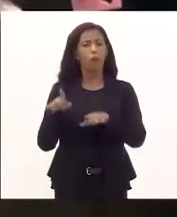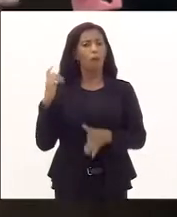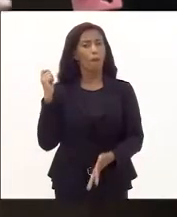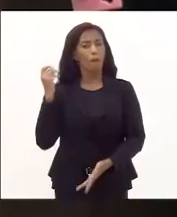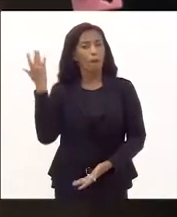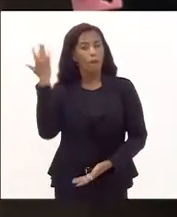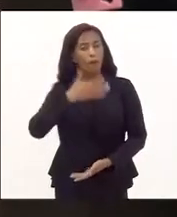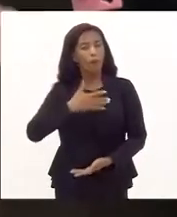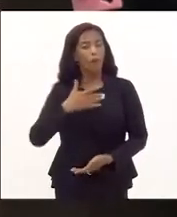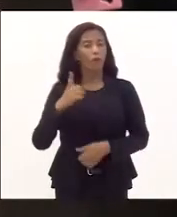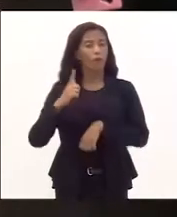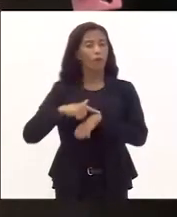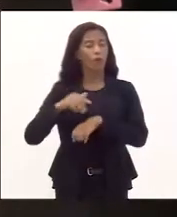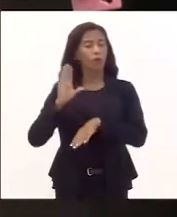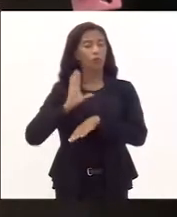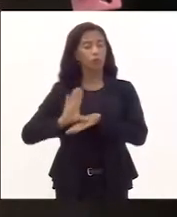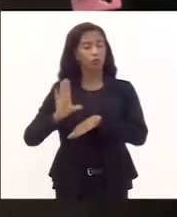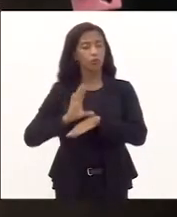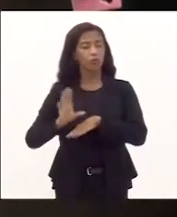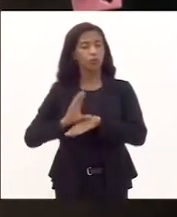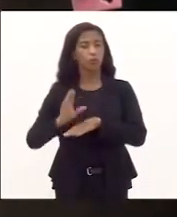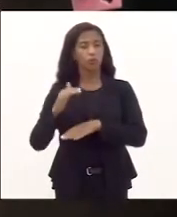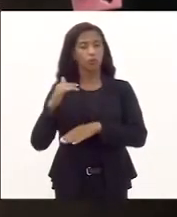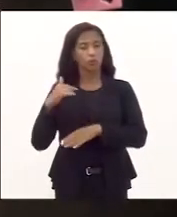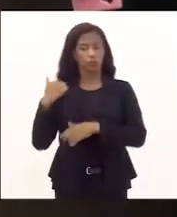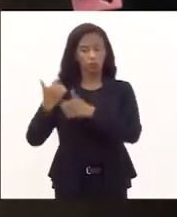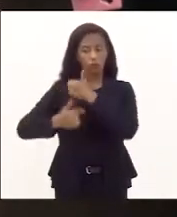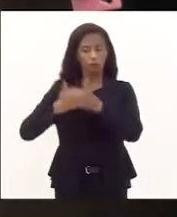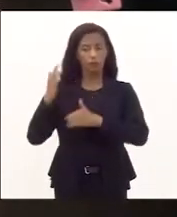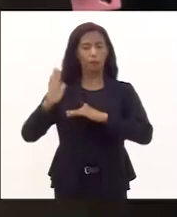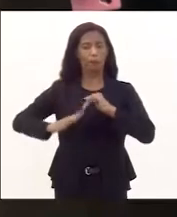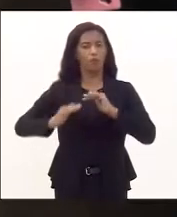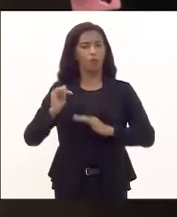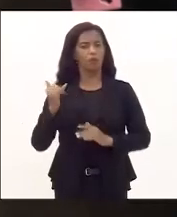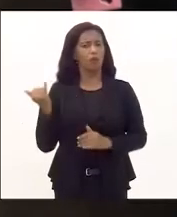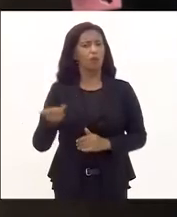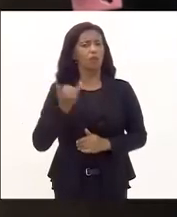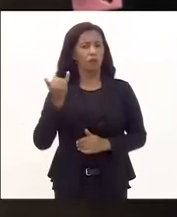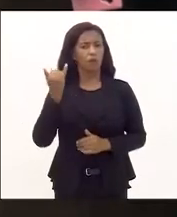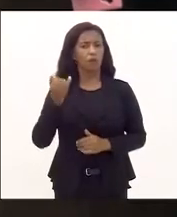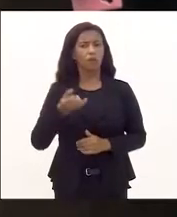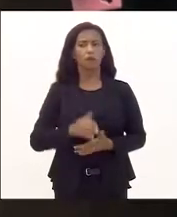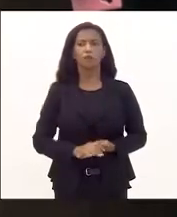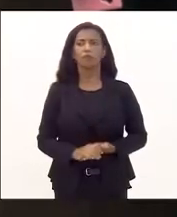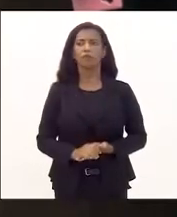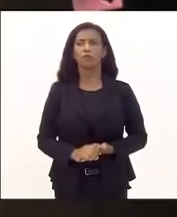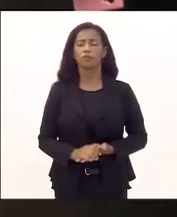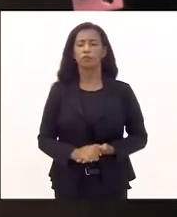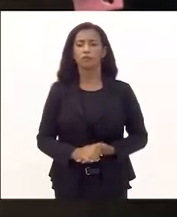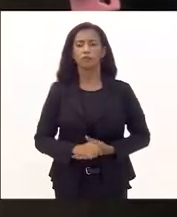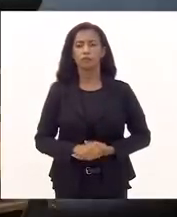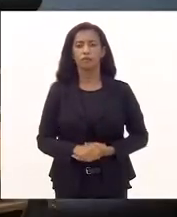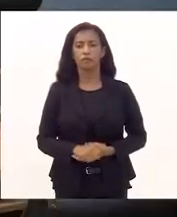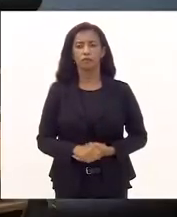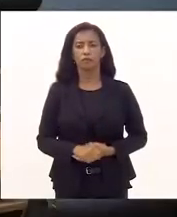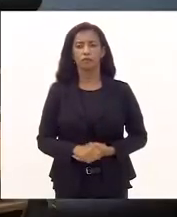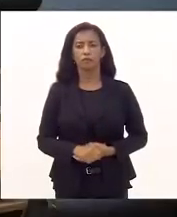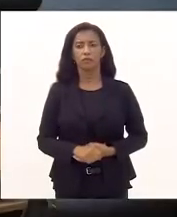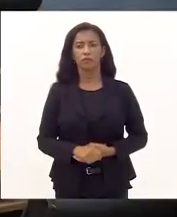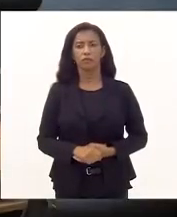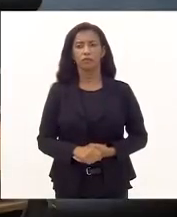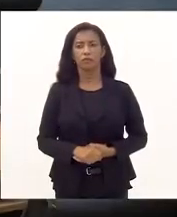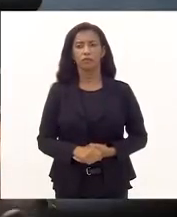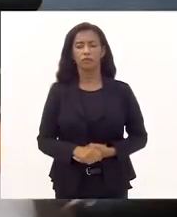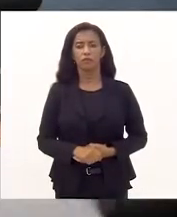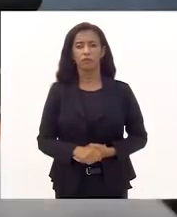comprovem uma carga horária de curso de formação continuada na sua área. Isso é muito importante. Portanto, informações relevantes, eu quero aqui fazer esse registro. Deputado,